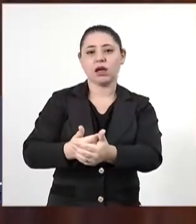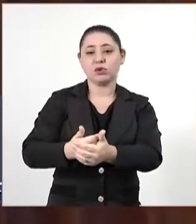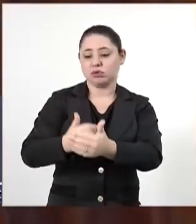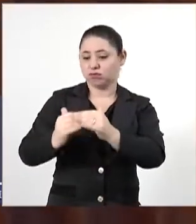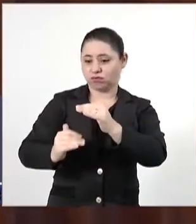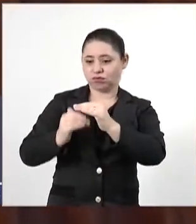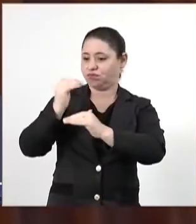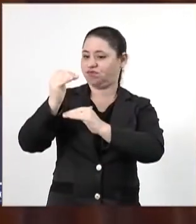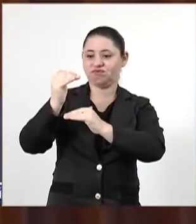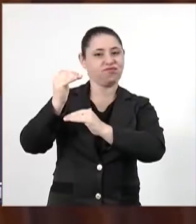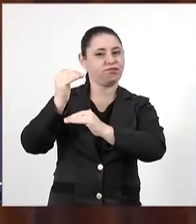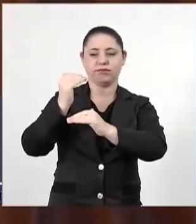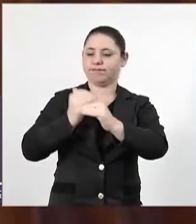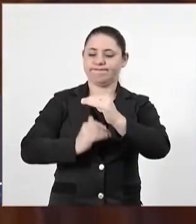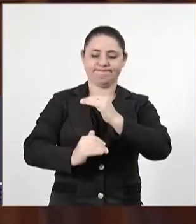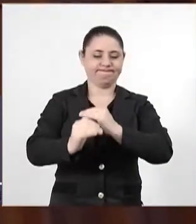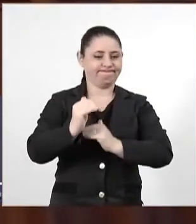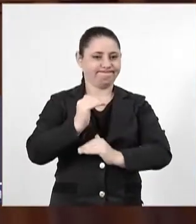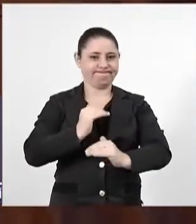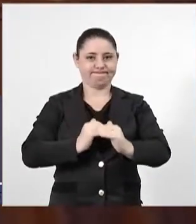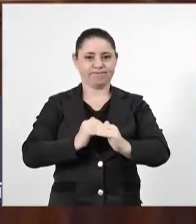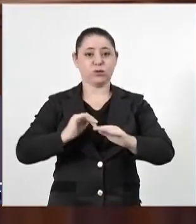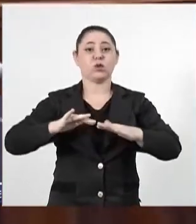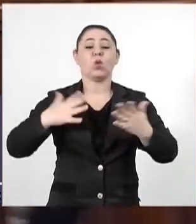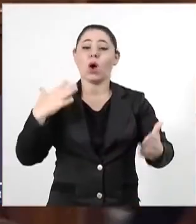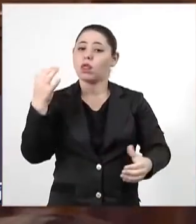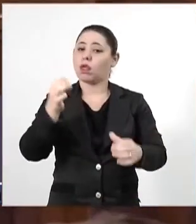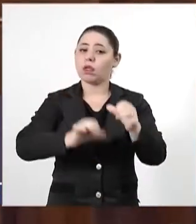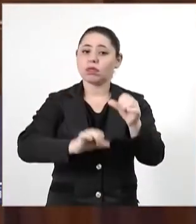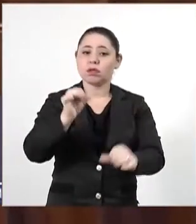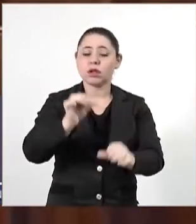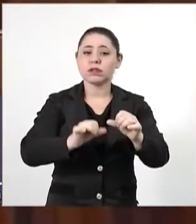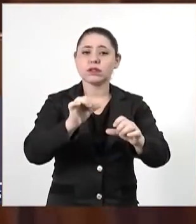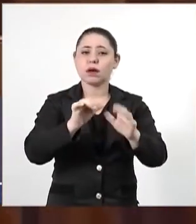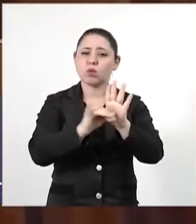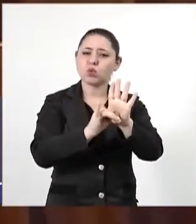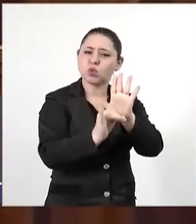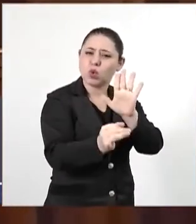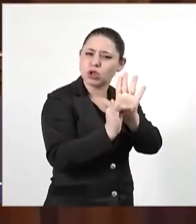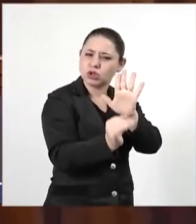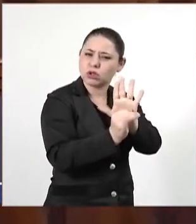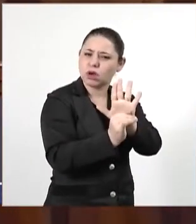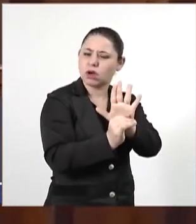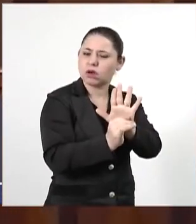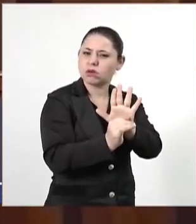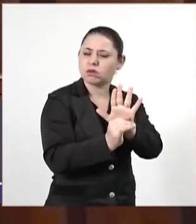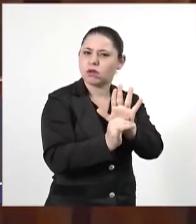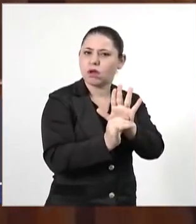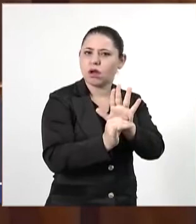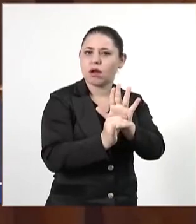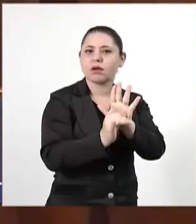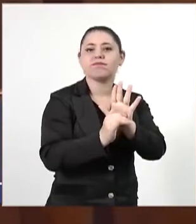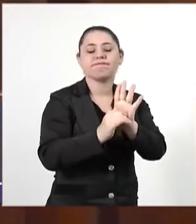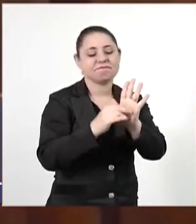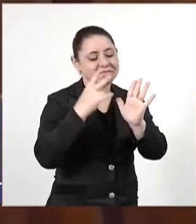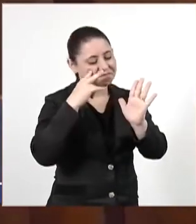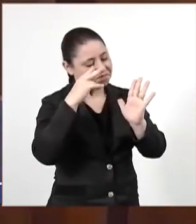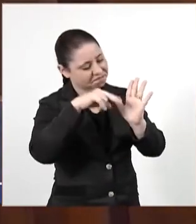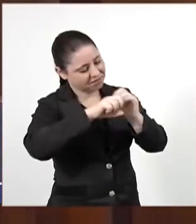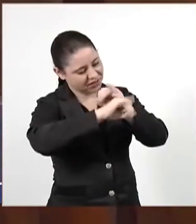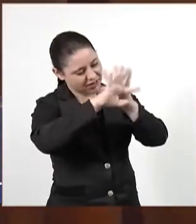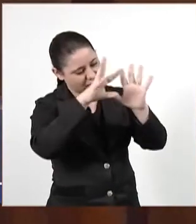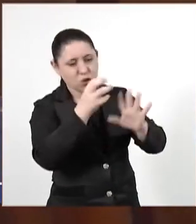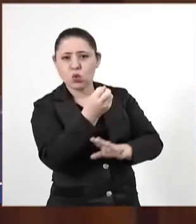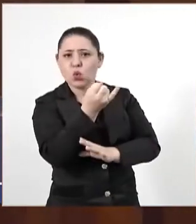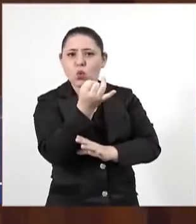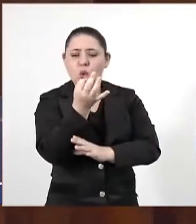avanço, é um retrocesso. E aí, quando nós analisamos lá o edital, é nítido dentro do edital que não há número